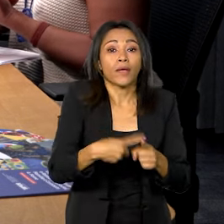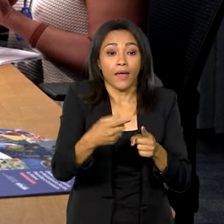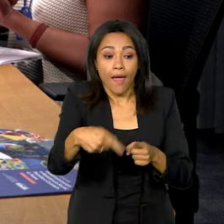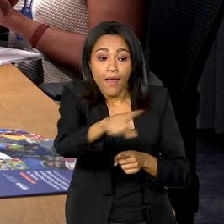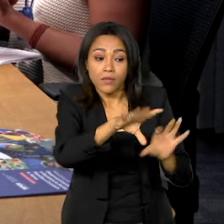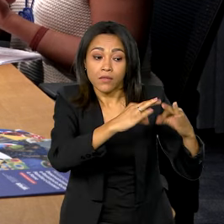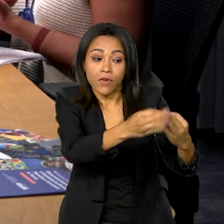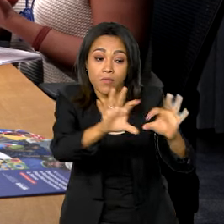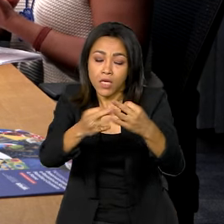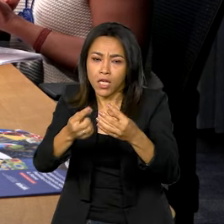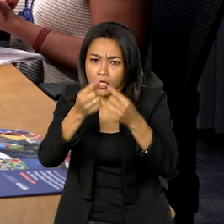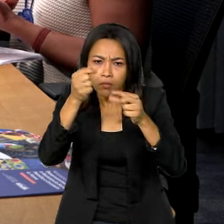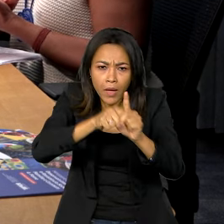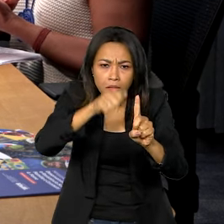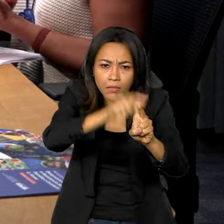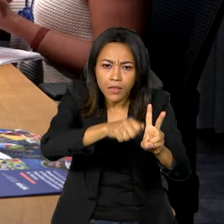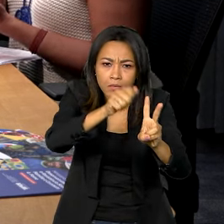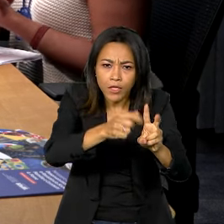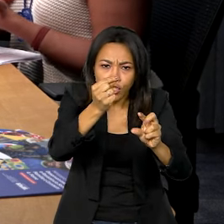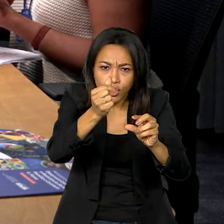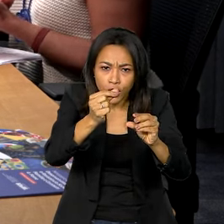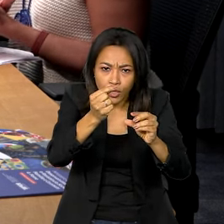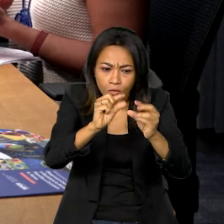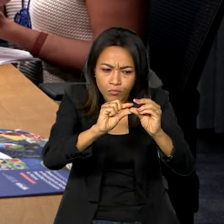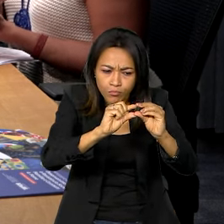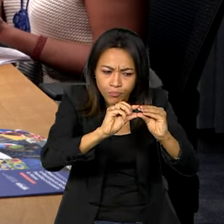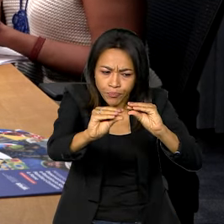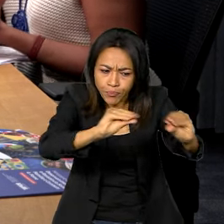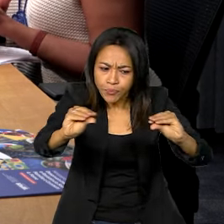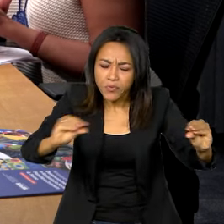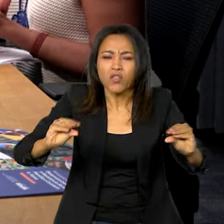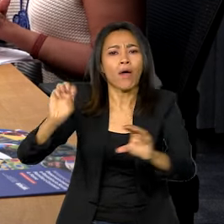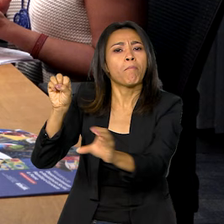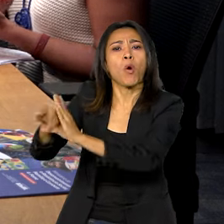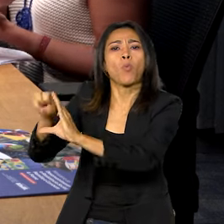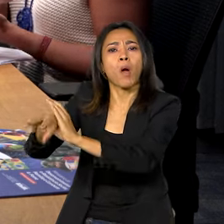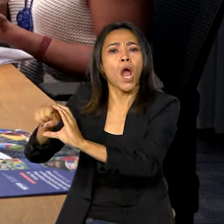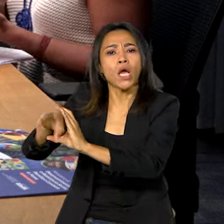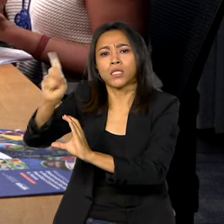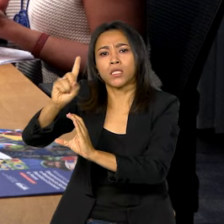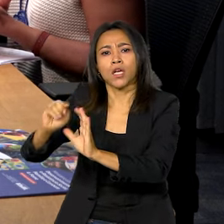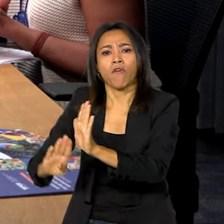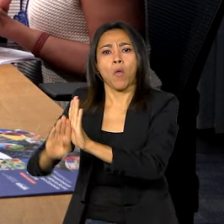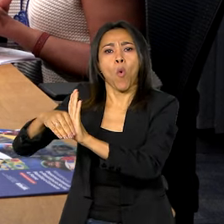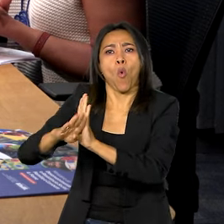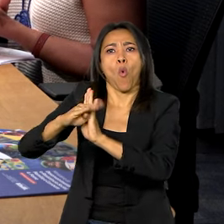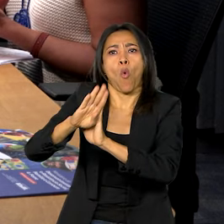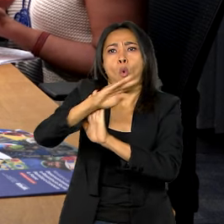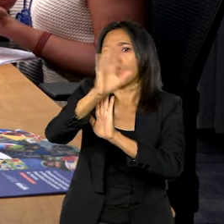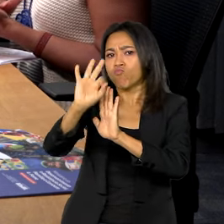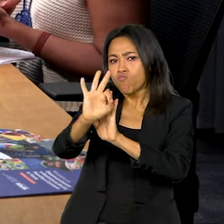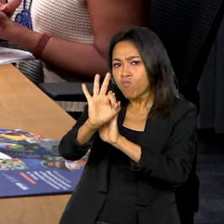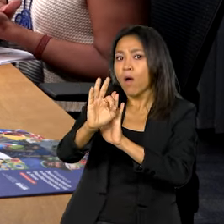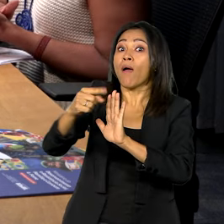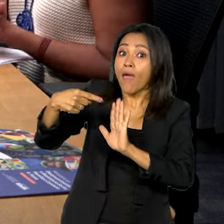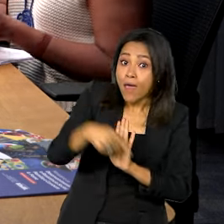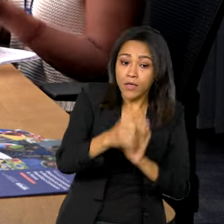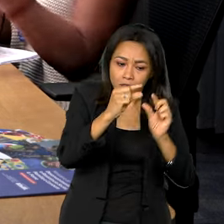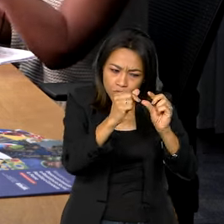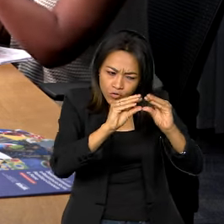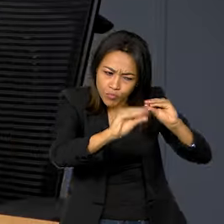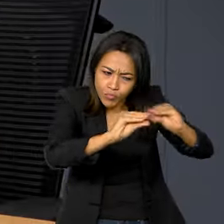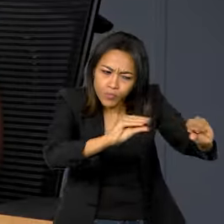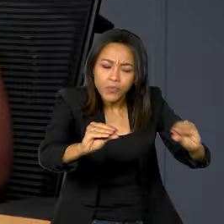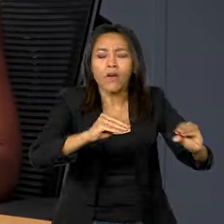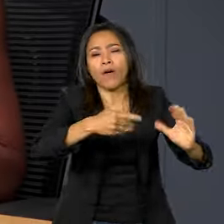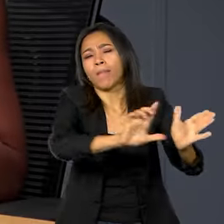mãos dessas famílias todos os meses e esse recurso não vai paraa poupança não vai para nenhuma aplicação financeira o recurso do Bolsa Família